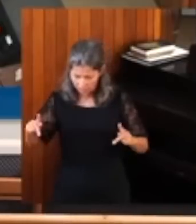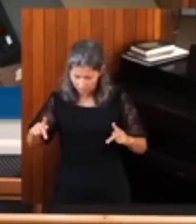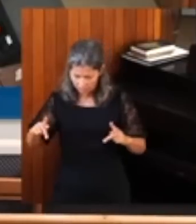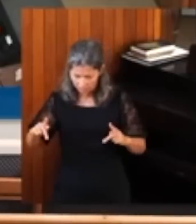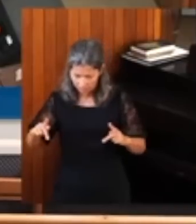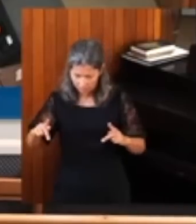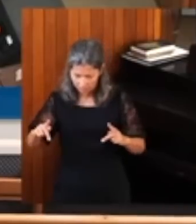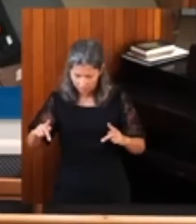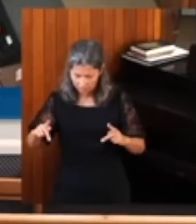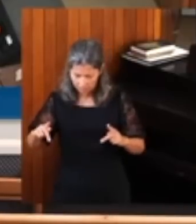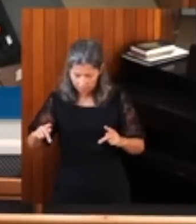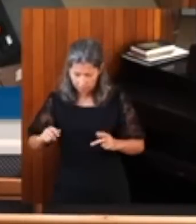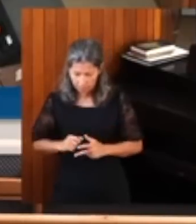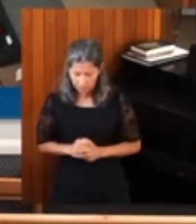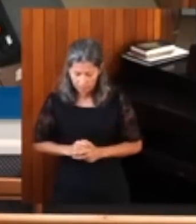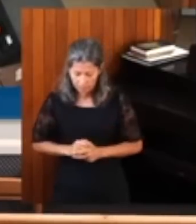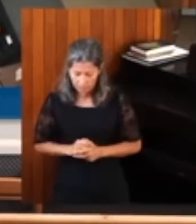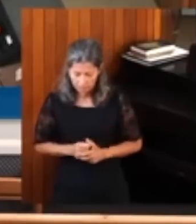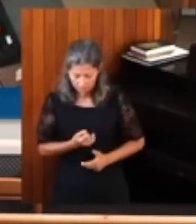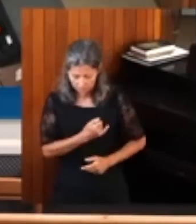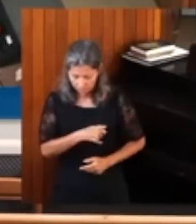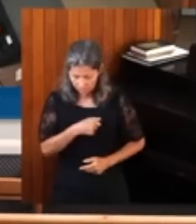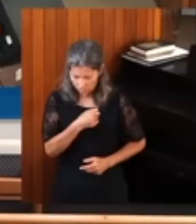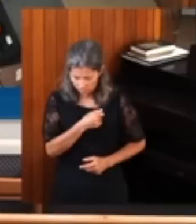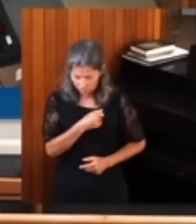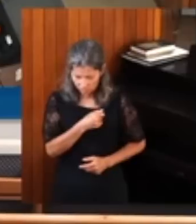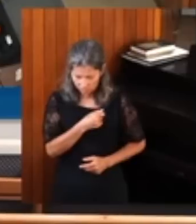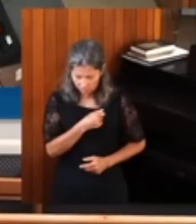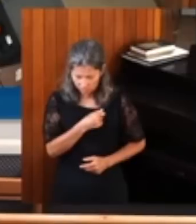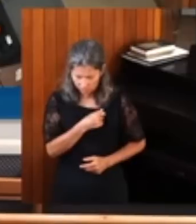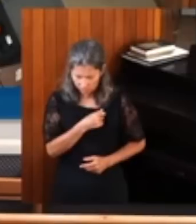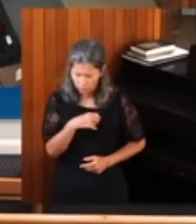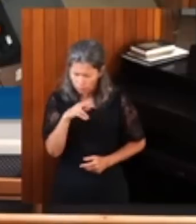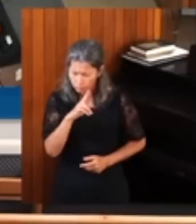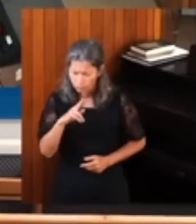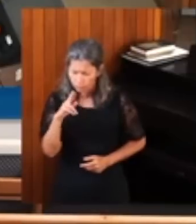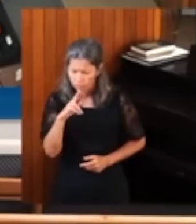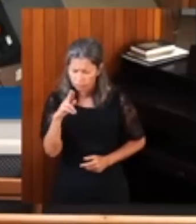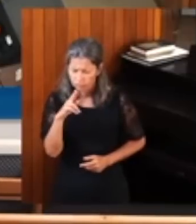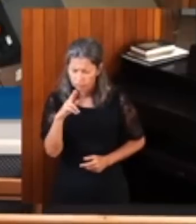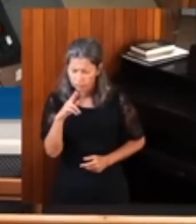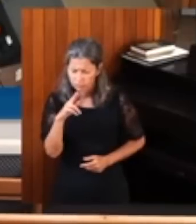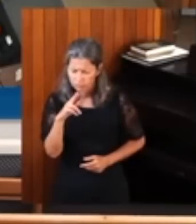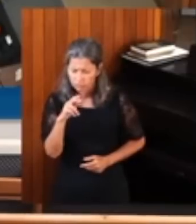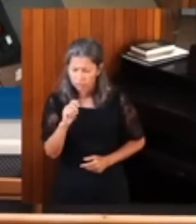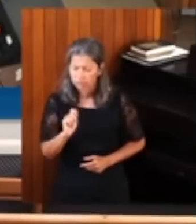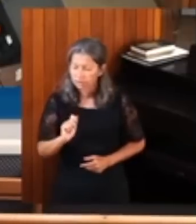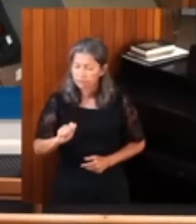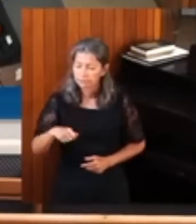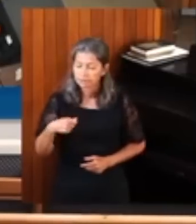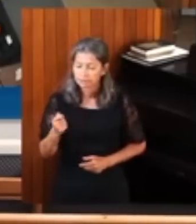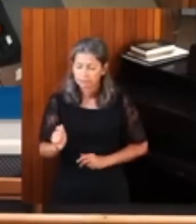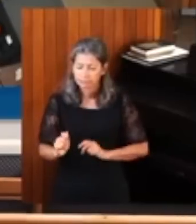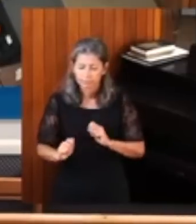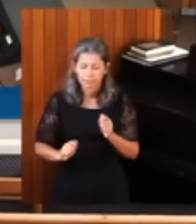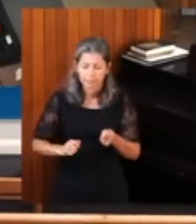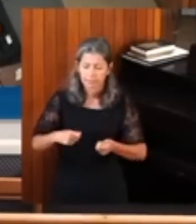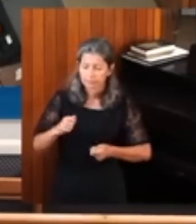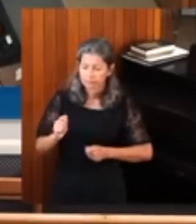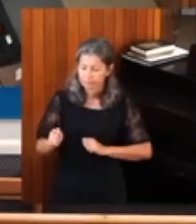Bíblia. Porque João ele faz referência, ele usa muitos símbolos do Antigo Testamento. A gente viu à noite, né?